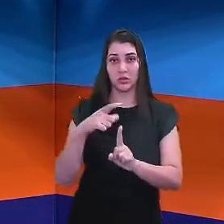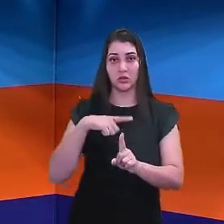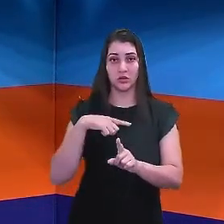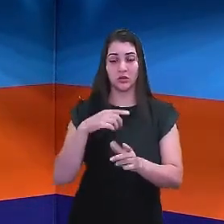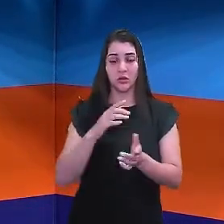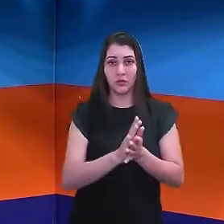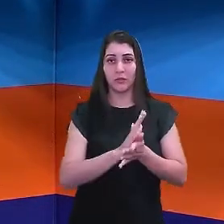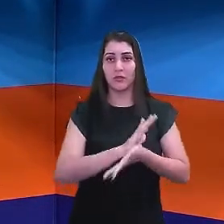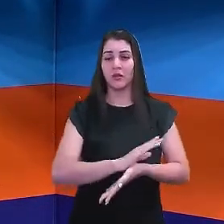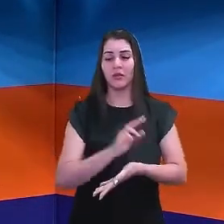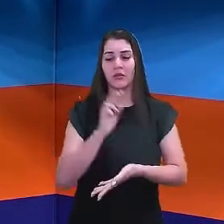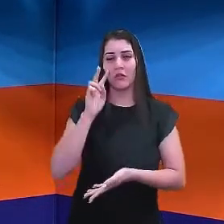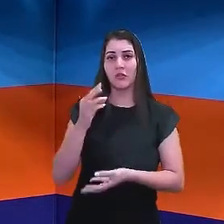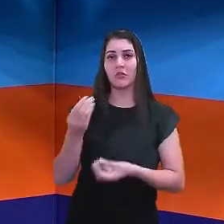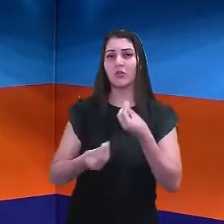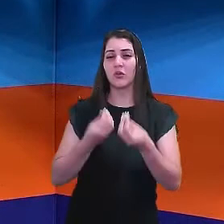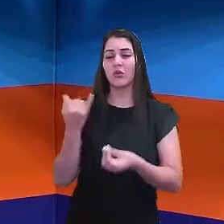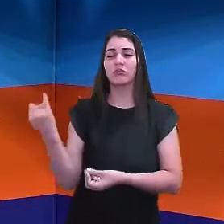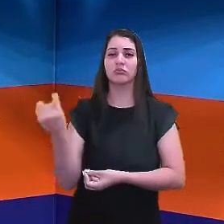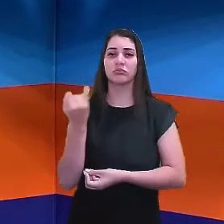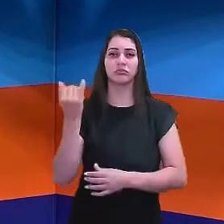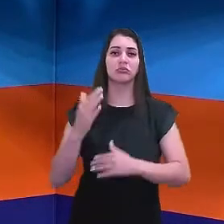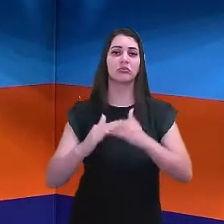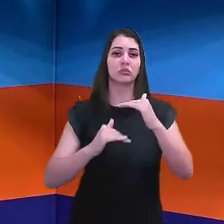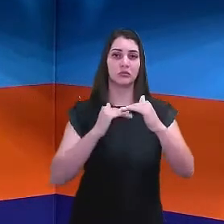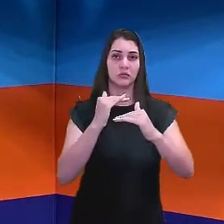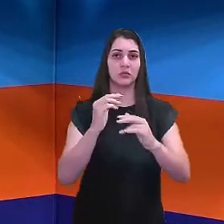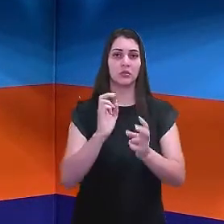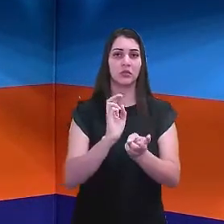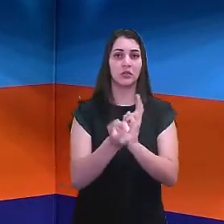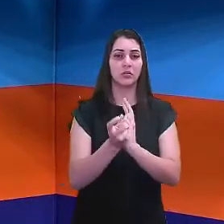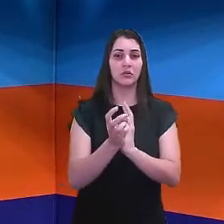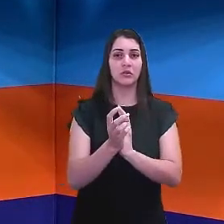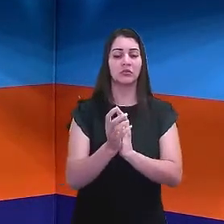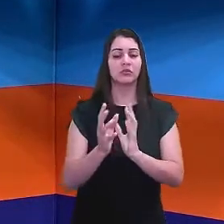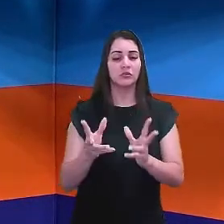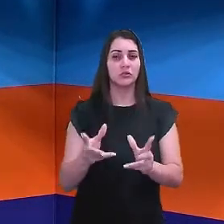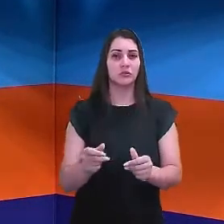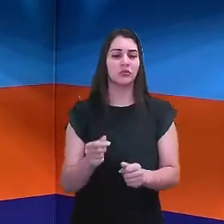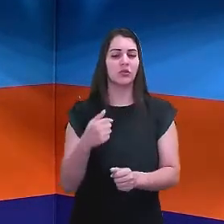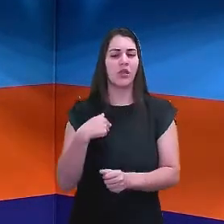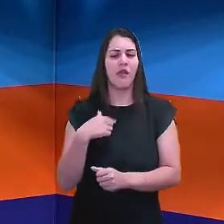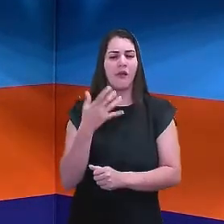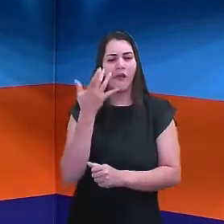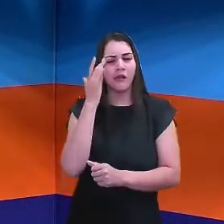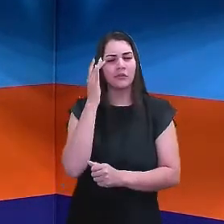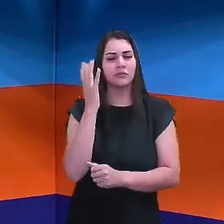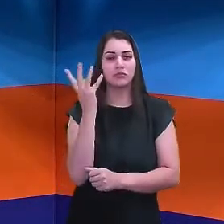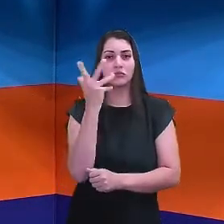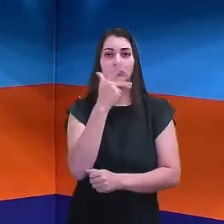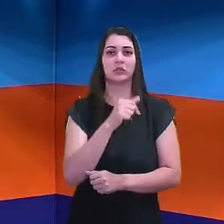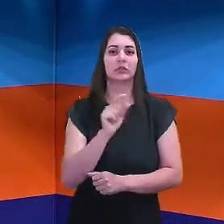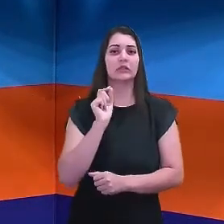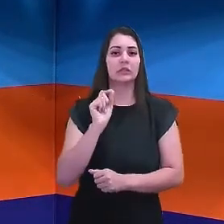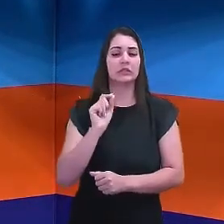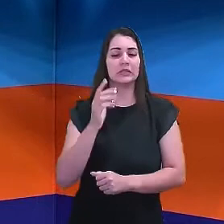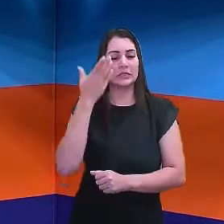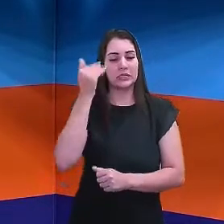foi importante o desenvolvimento da capoeira para todos. E eu acho lindo, viu? Quem sabe lutar capoeira.